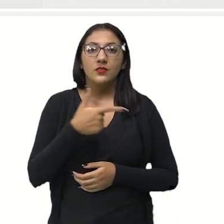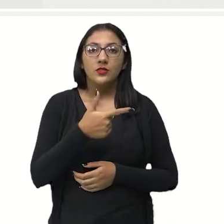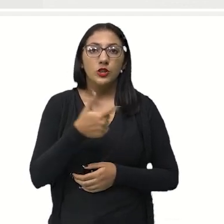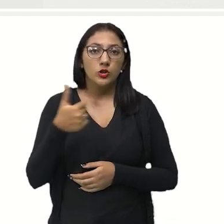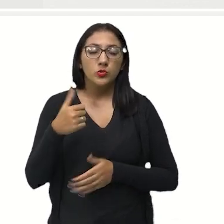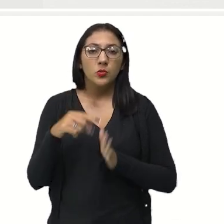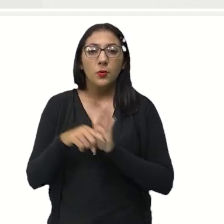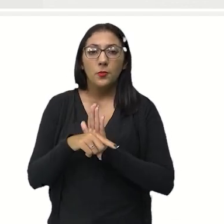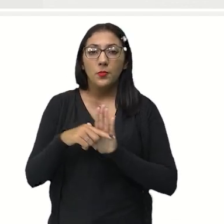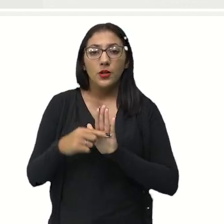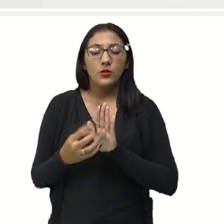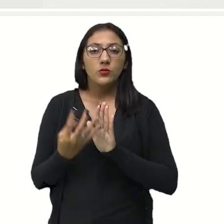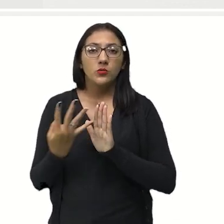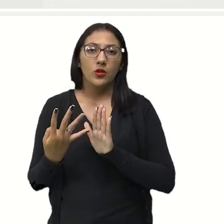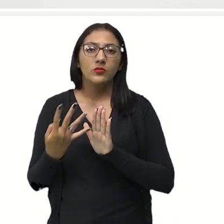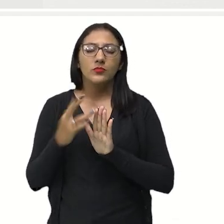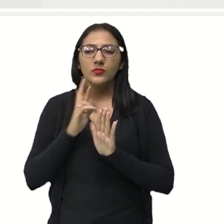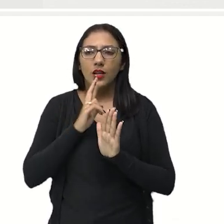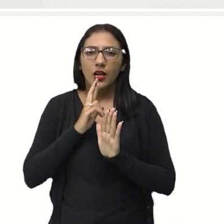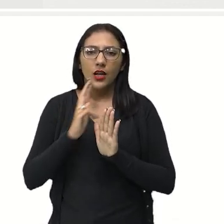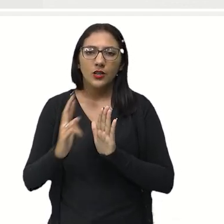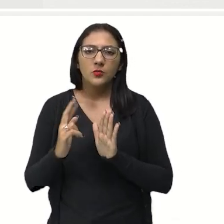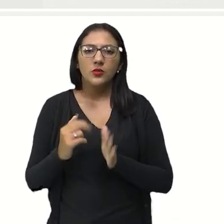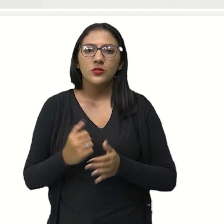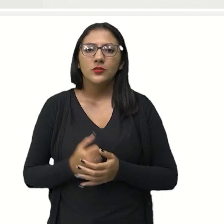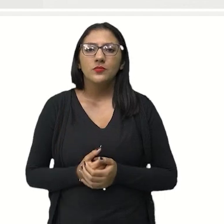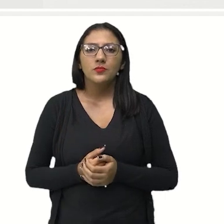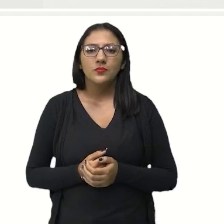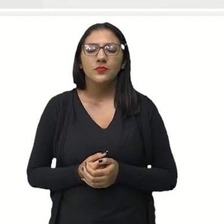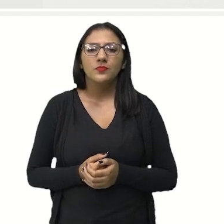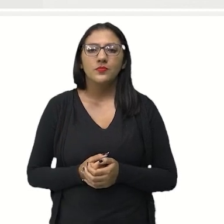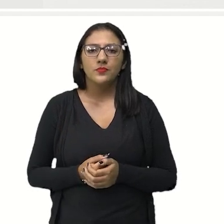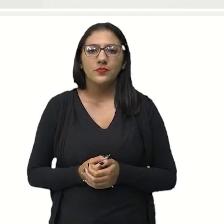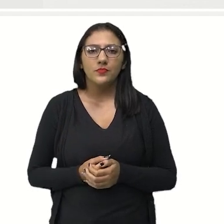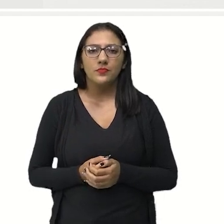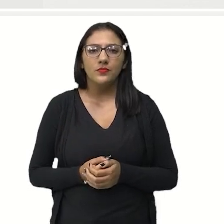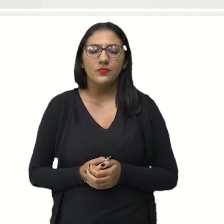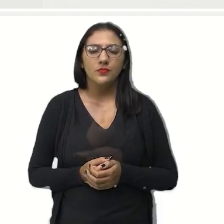21 menos 4 vai dar